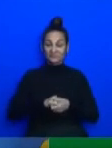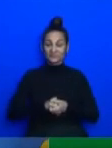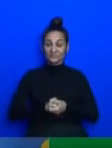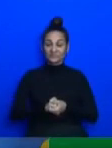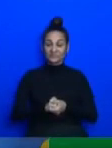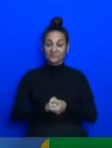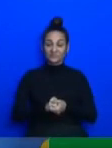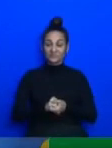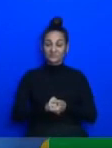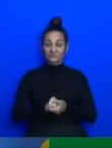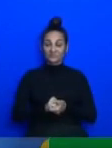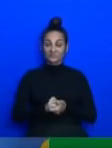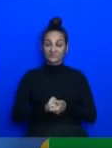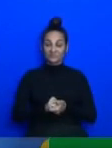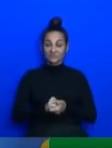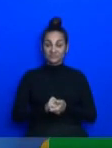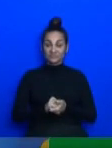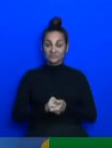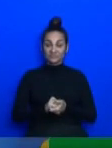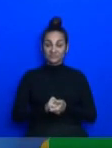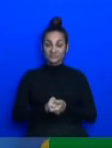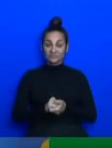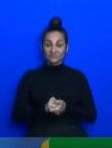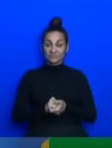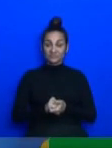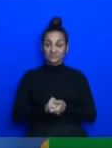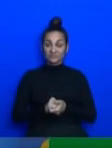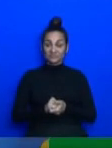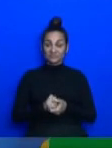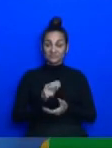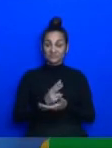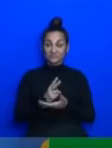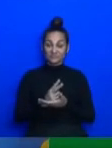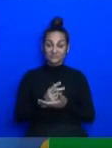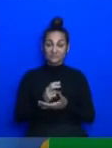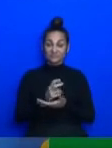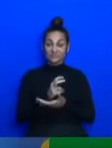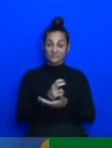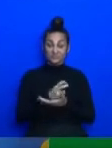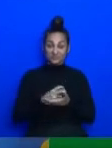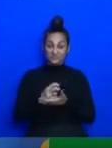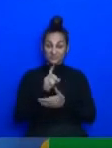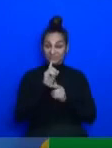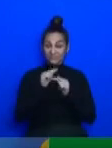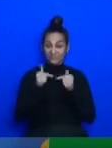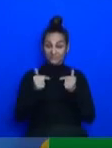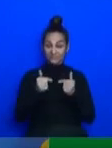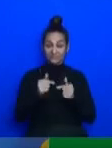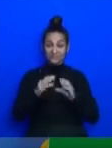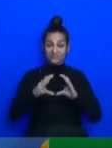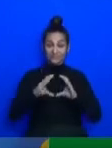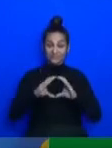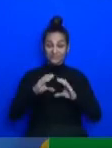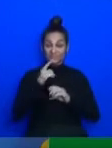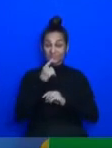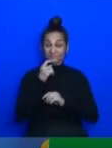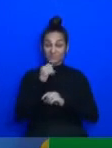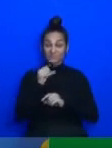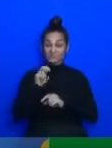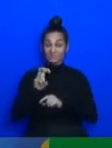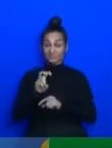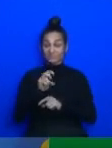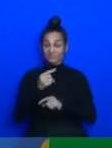Marrom 54. Na sequência da quina tem dia de sorte. Bola